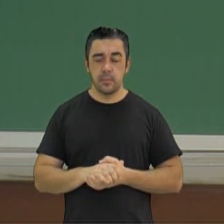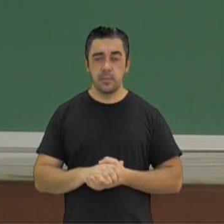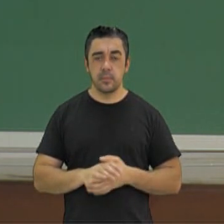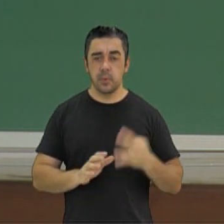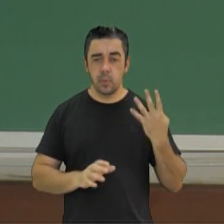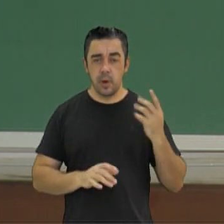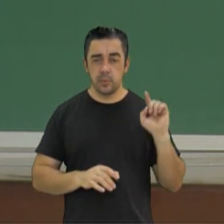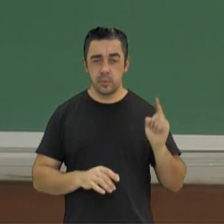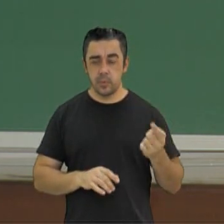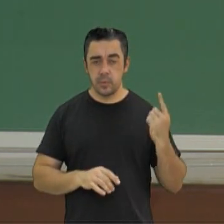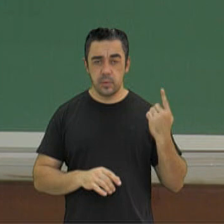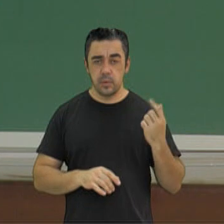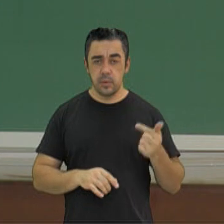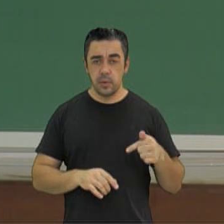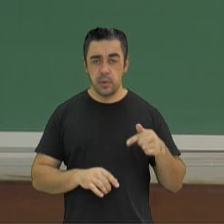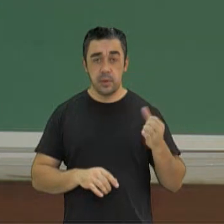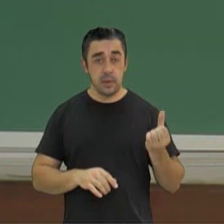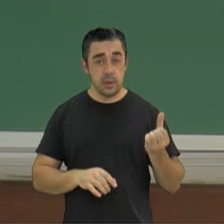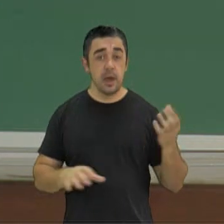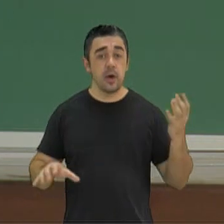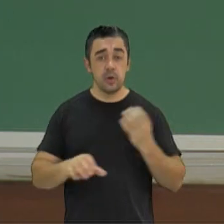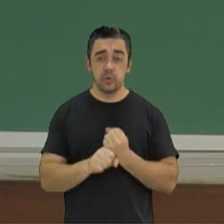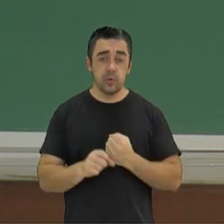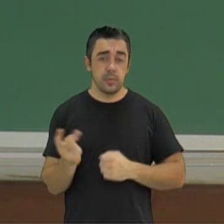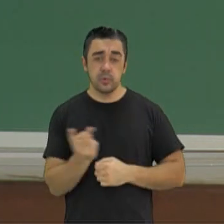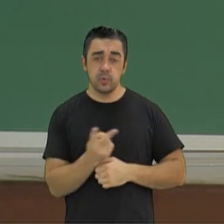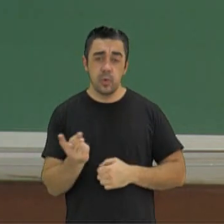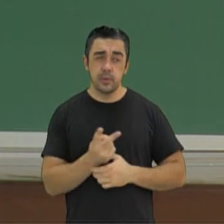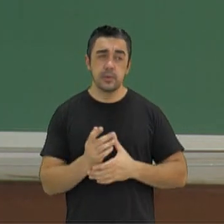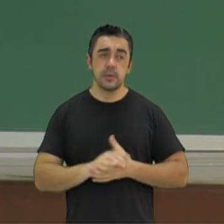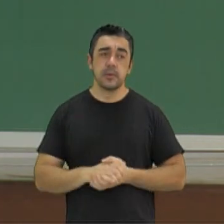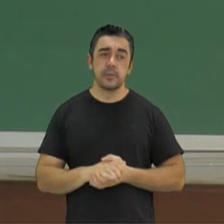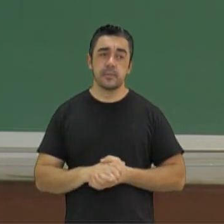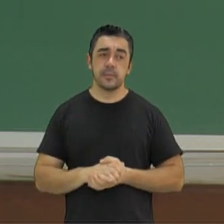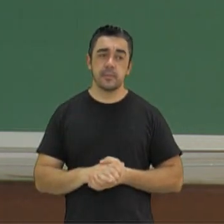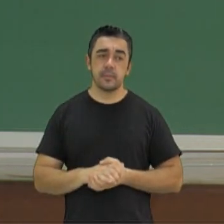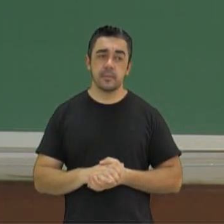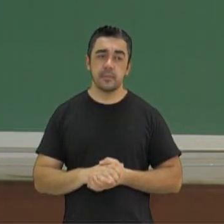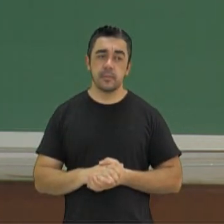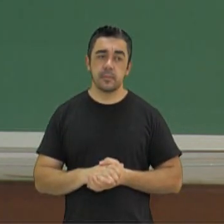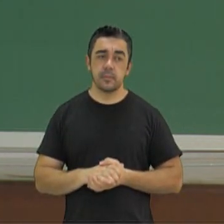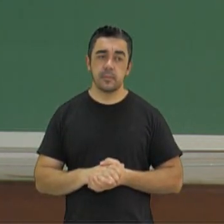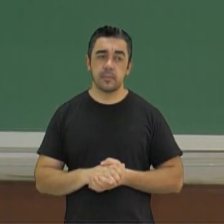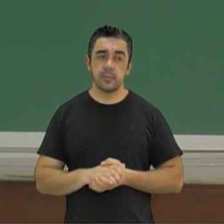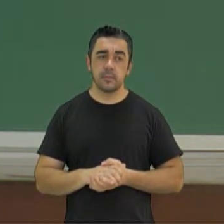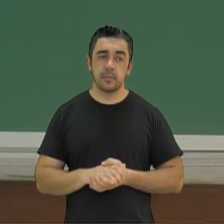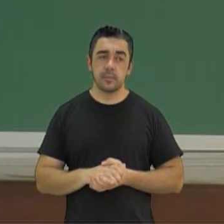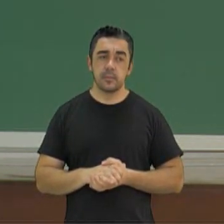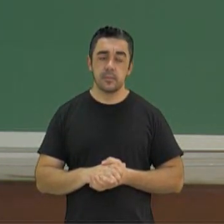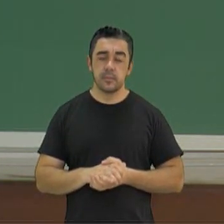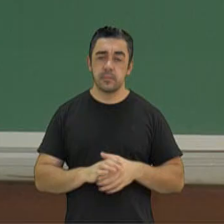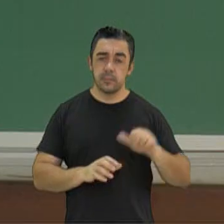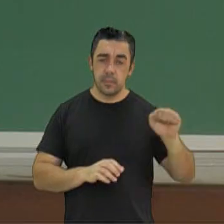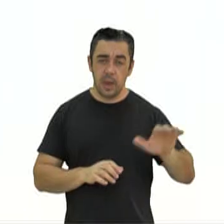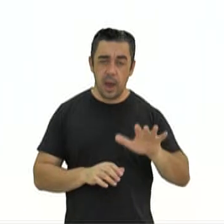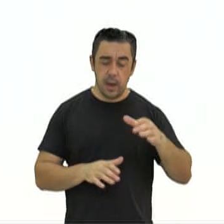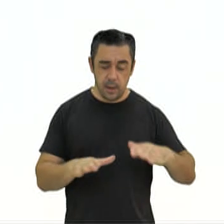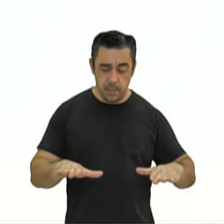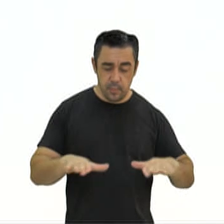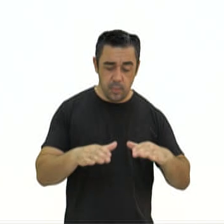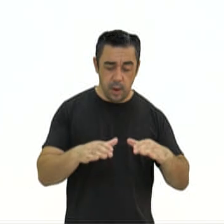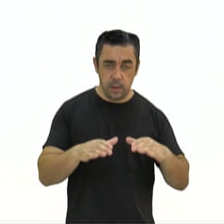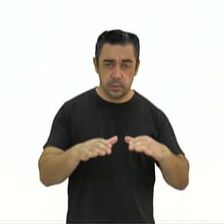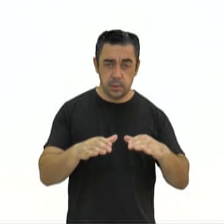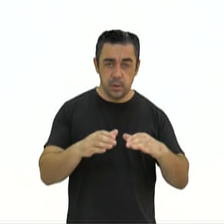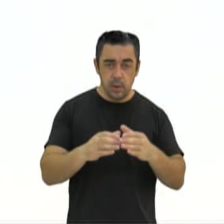de 4.176. Então, nós vamos ter que agora somar as duas, né? Somado a área do tronco da